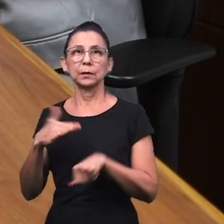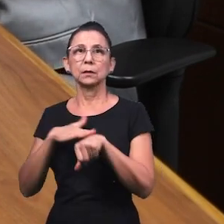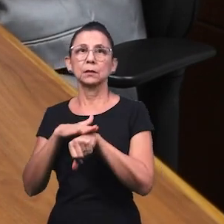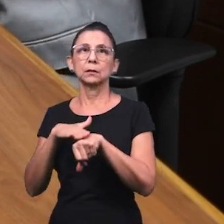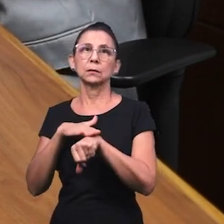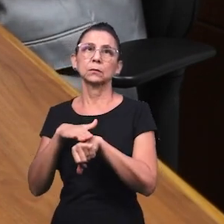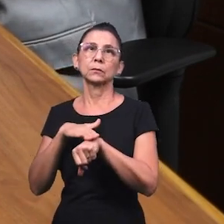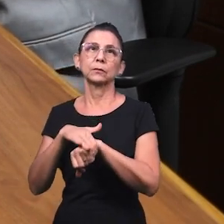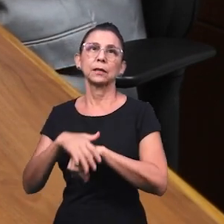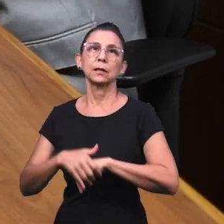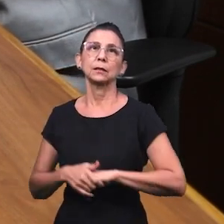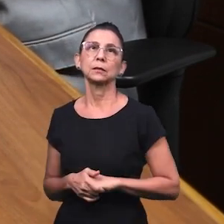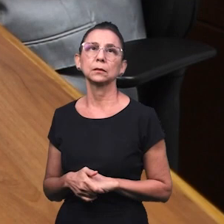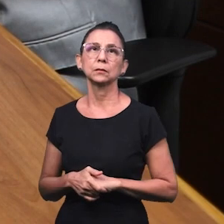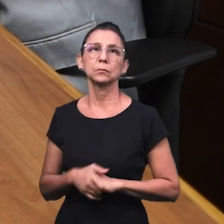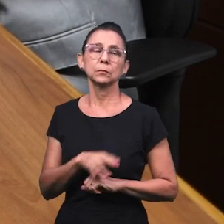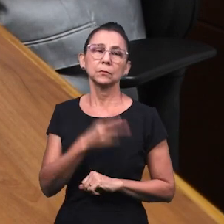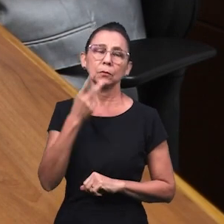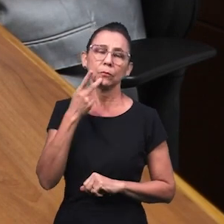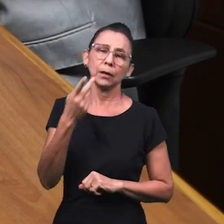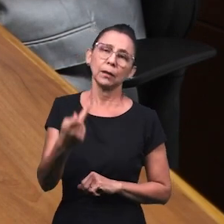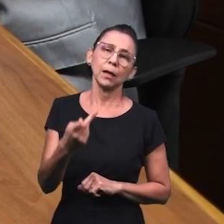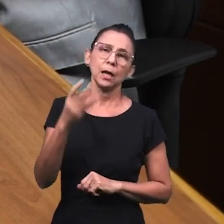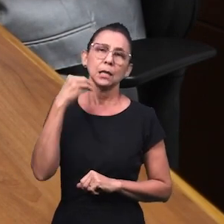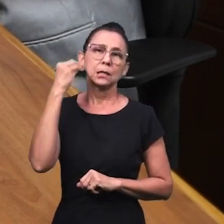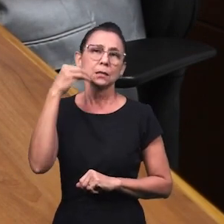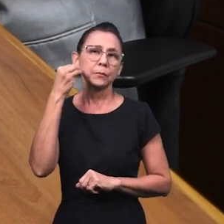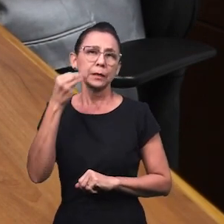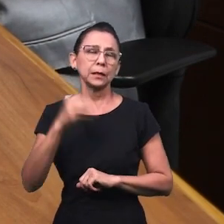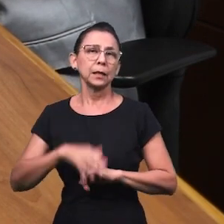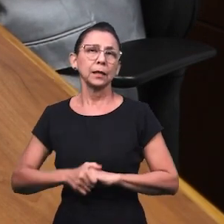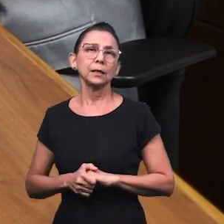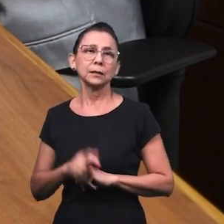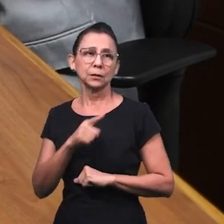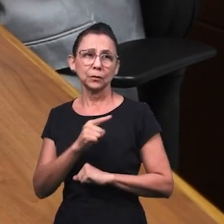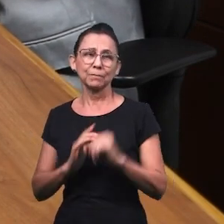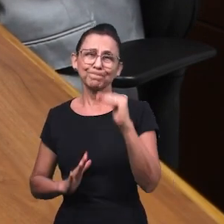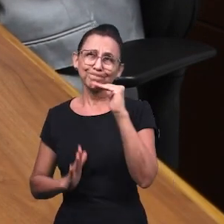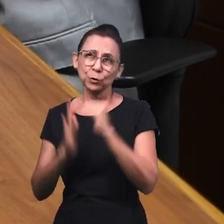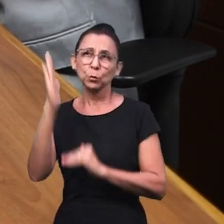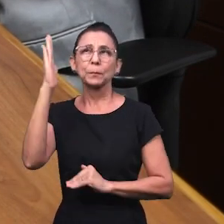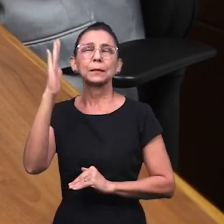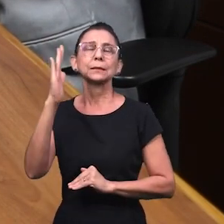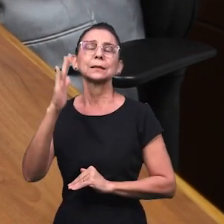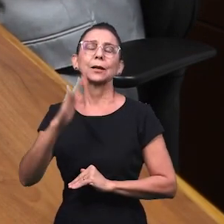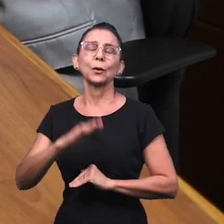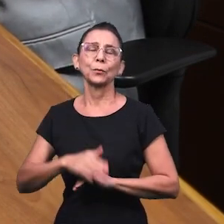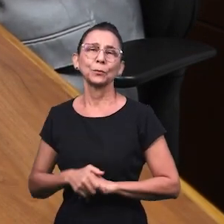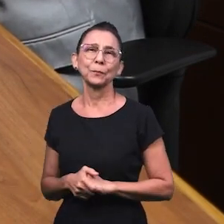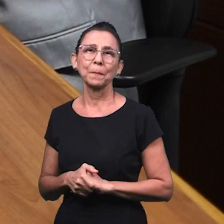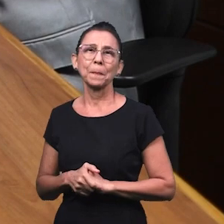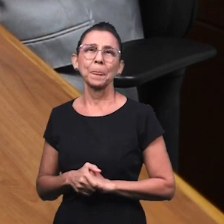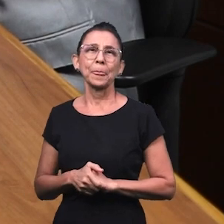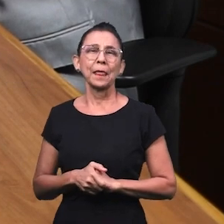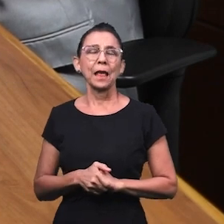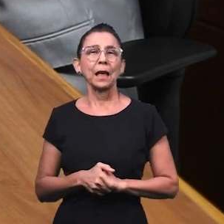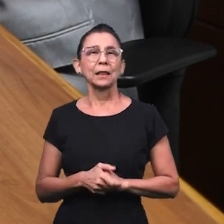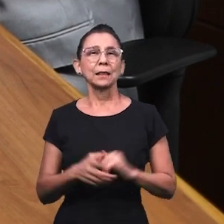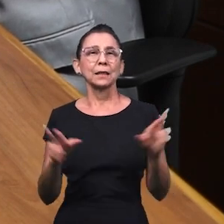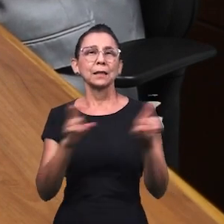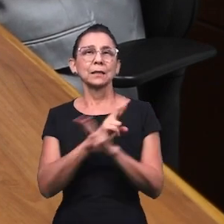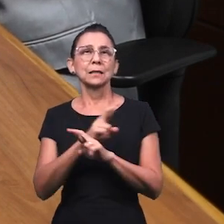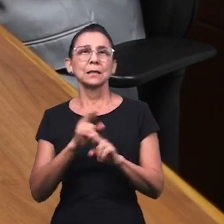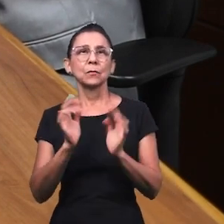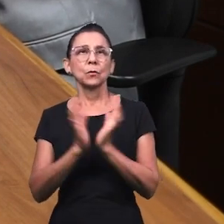conversa nossa para você falar um pouco sobre isso, sobre as experiências de superação que você tem encontrado ao lidar com o público